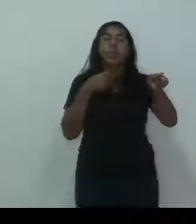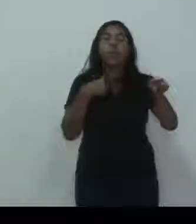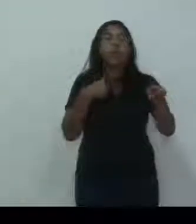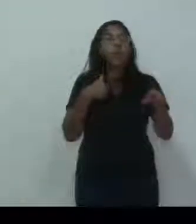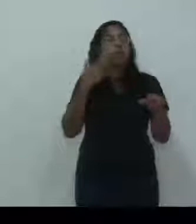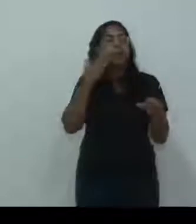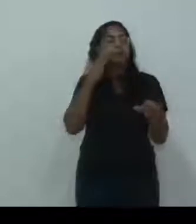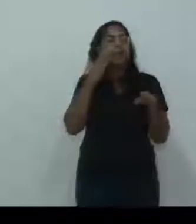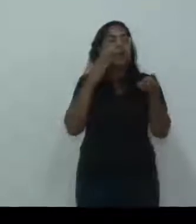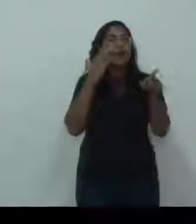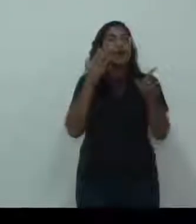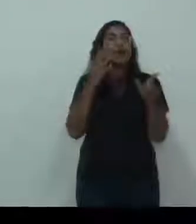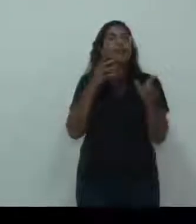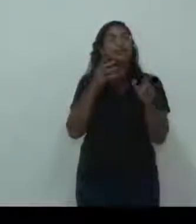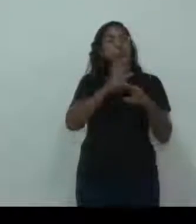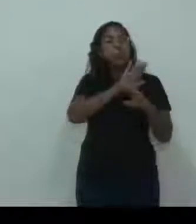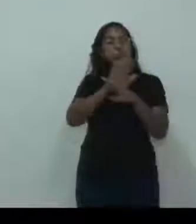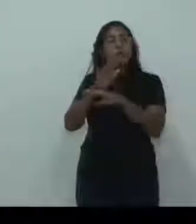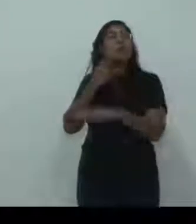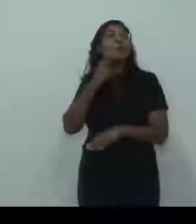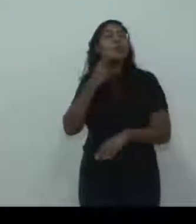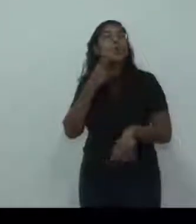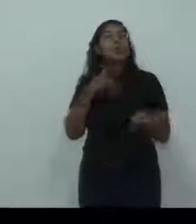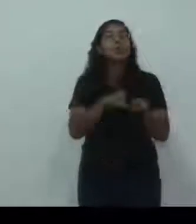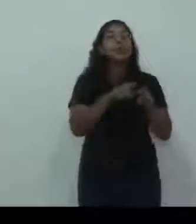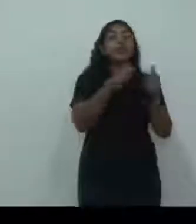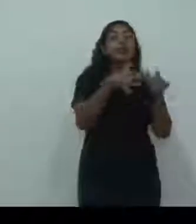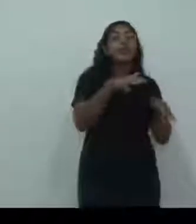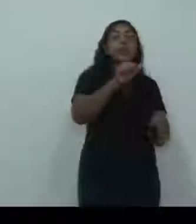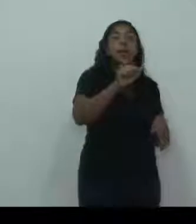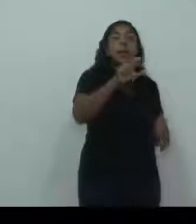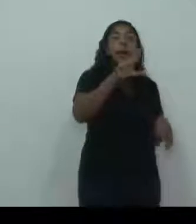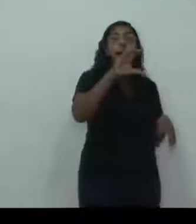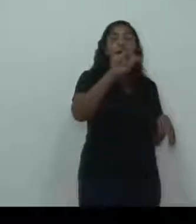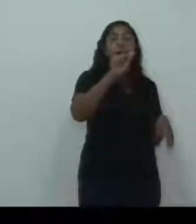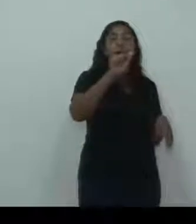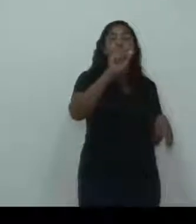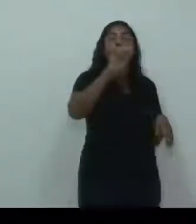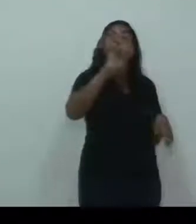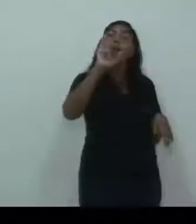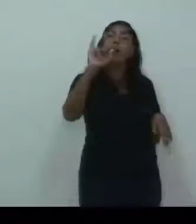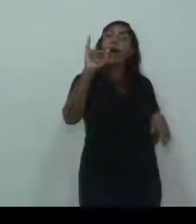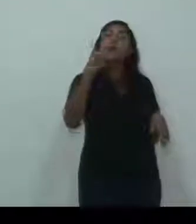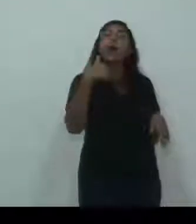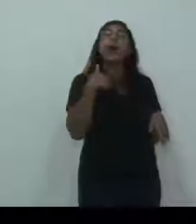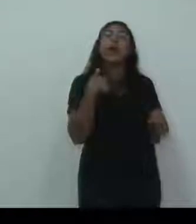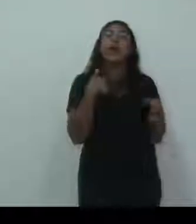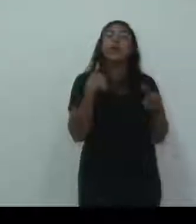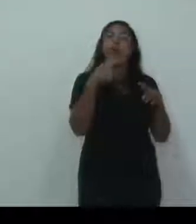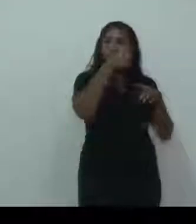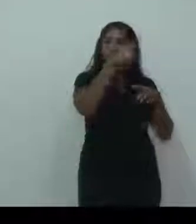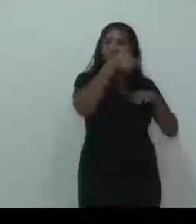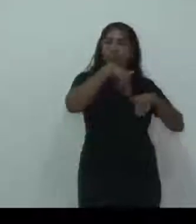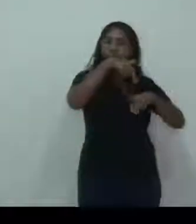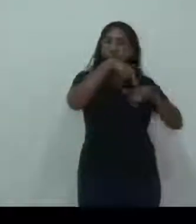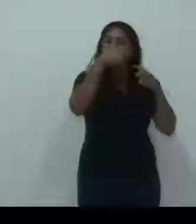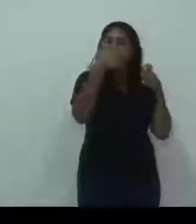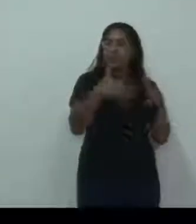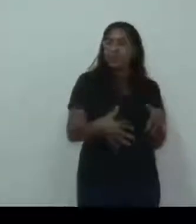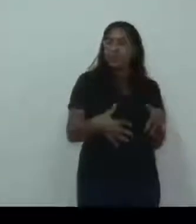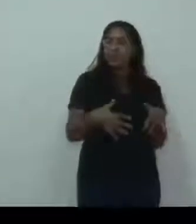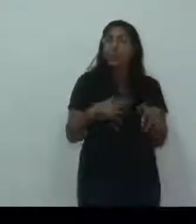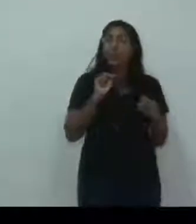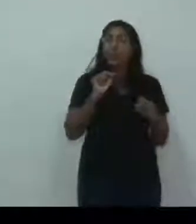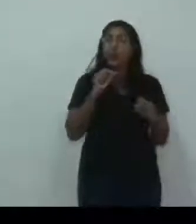para a cidade. Falei também um pouquinho do LARCAB, e eu levei uma reivindicação que é muito triste. A gente tem emendas